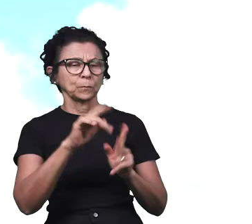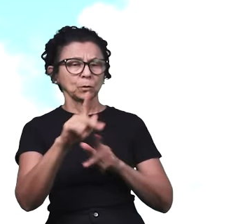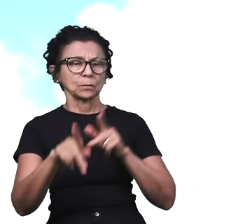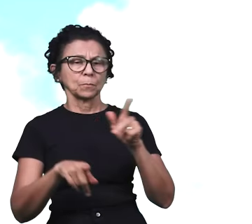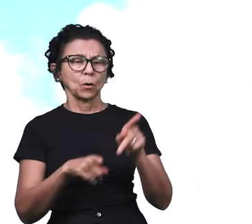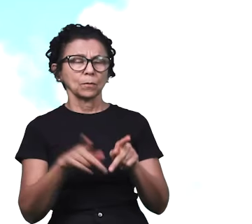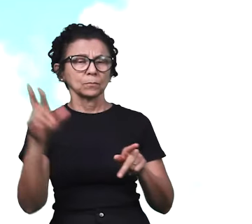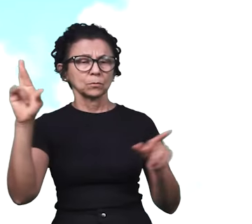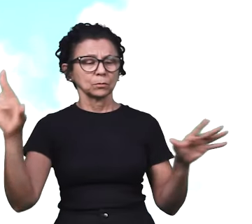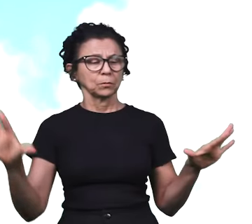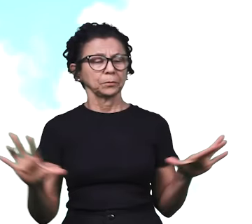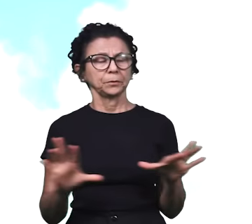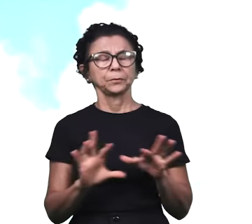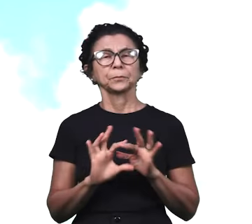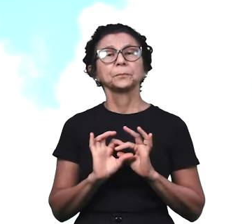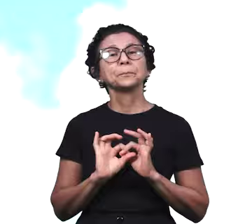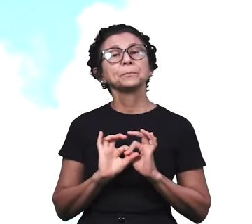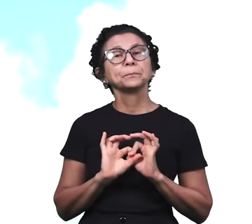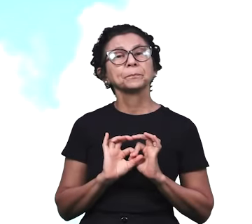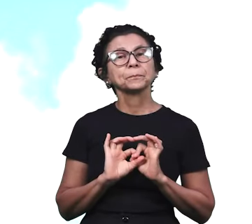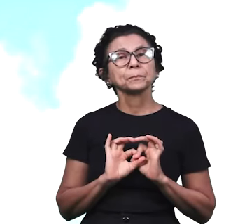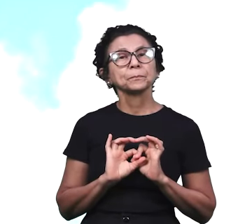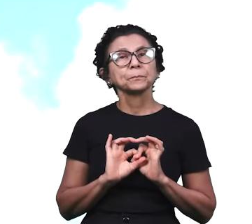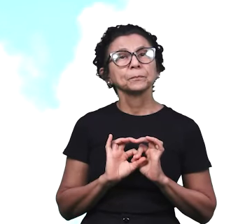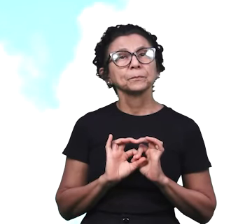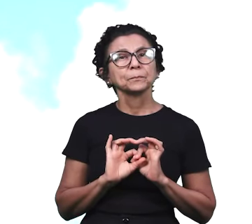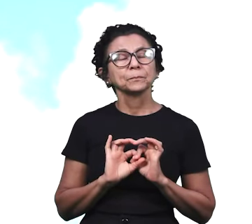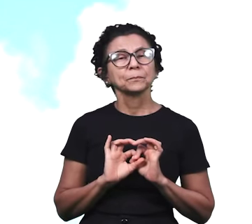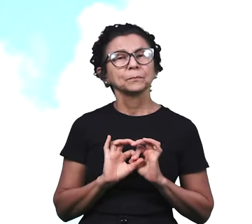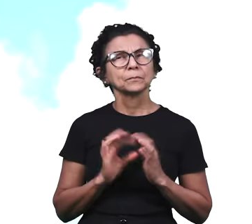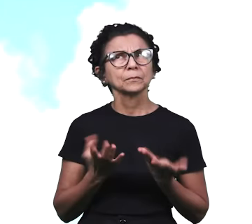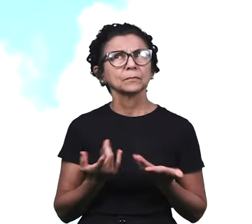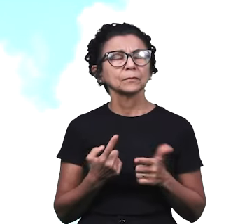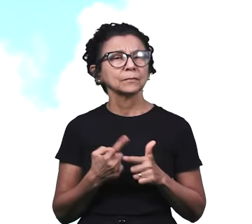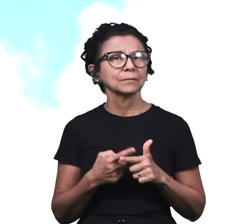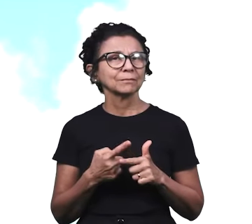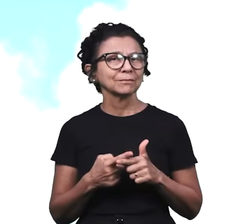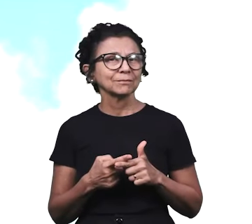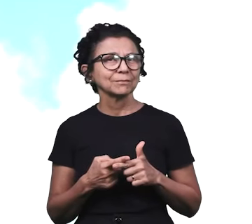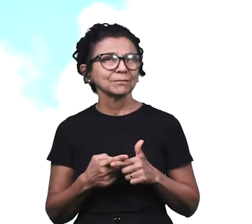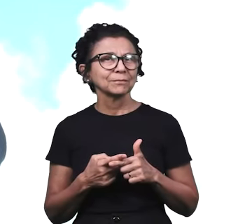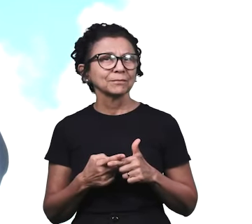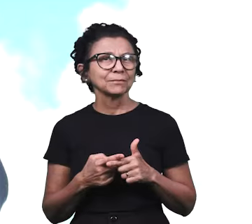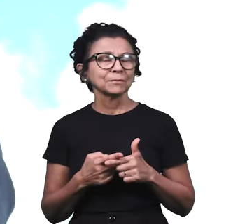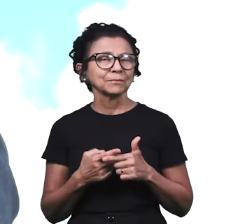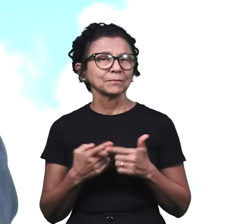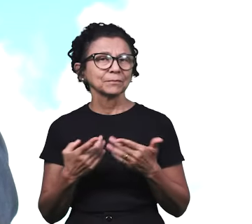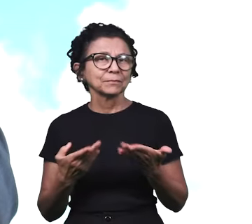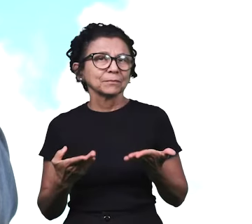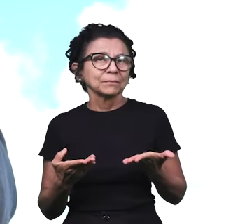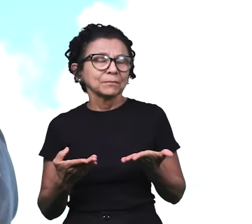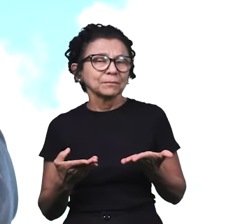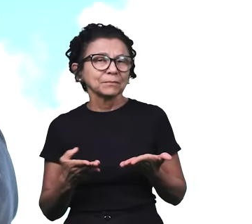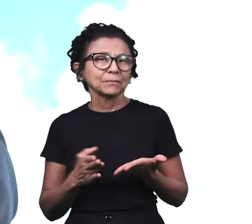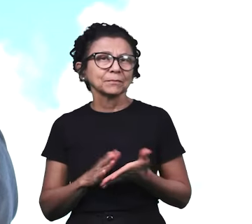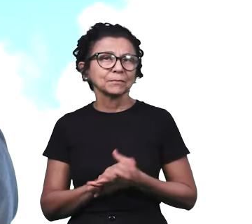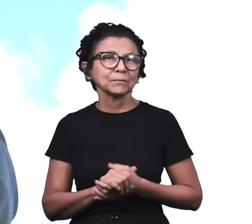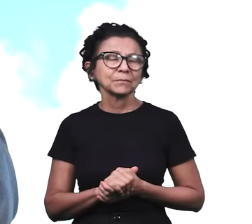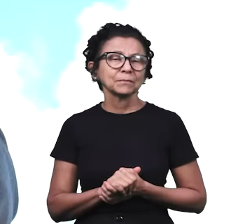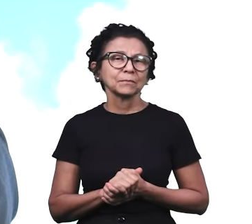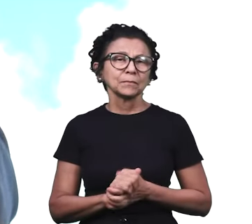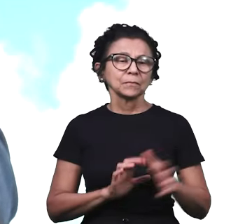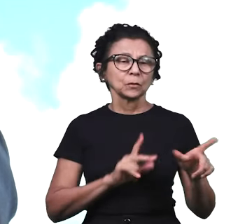aqui. Por quê? Porque nessa festa aqui o Senhor deu o Espírito Santo. Quem era de Israel se